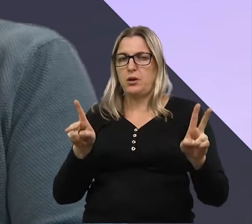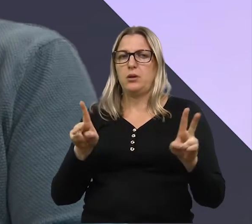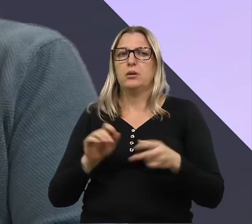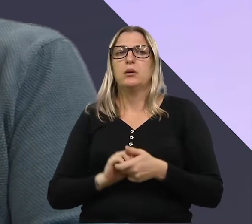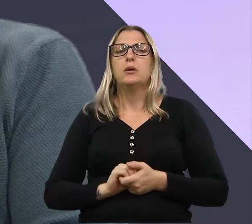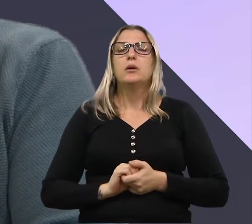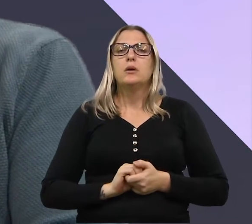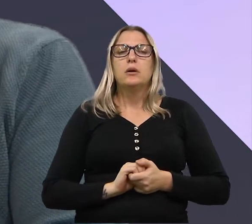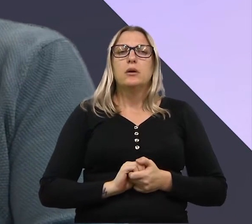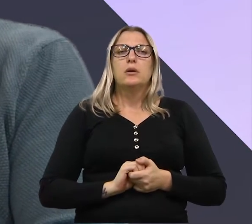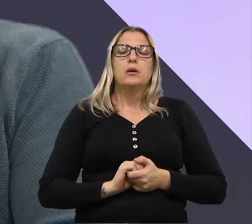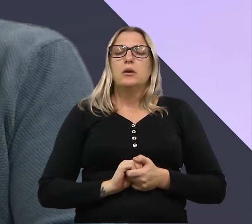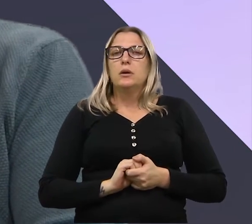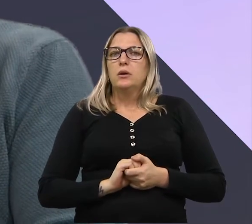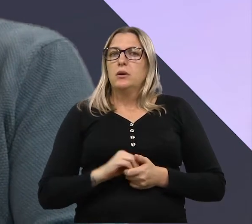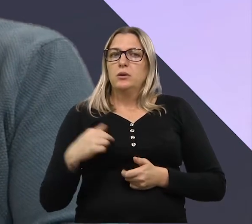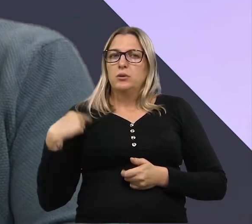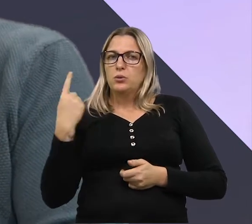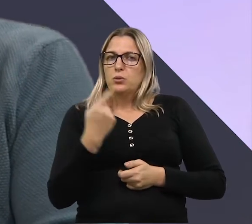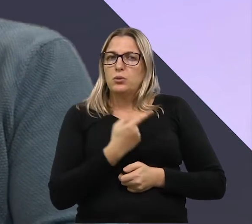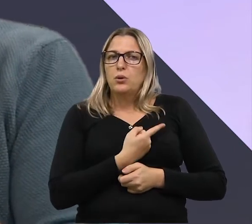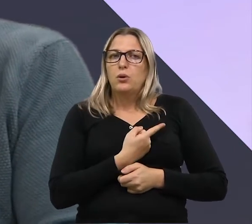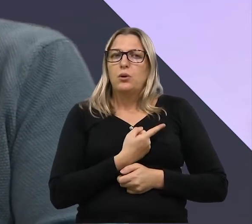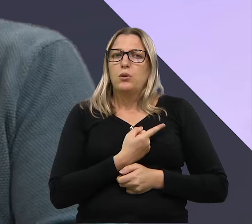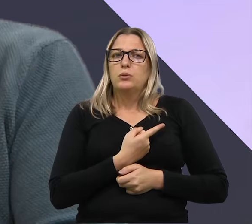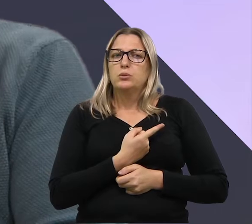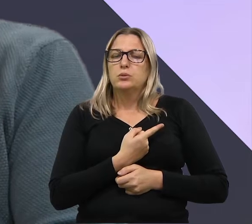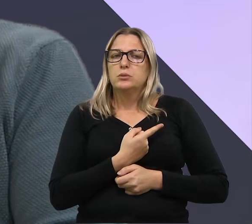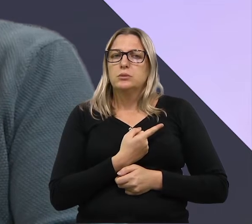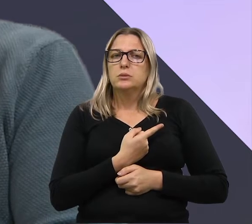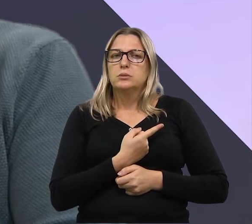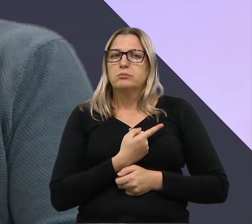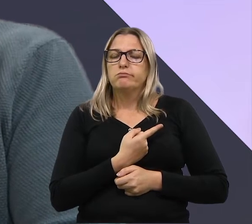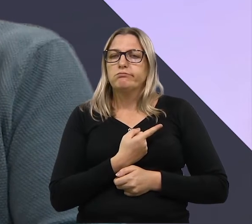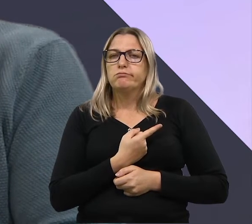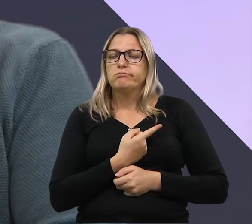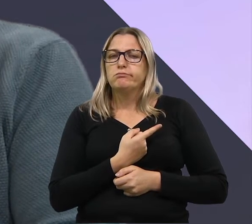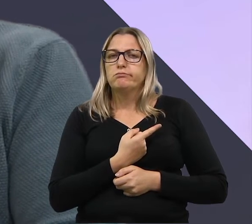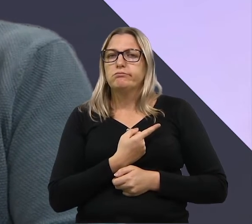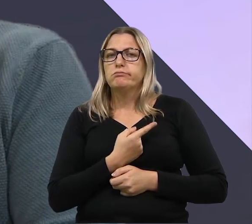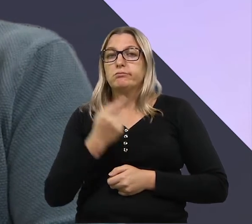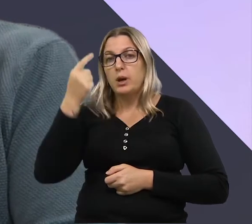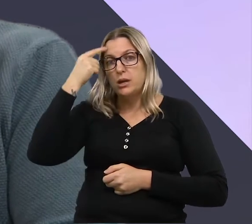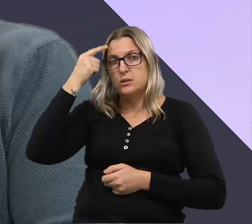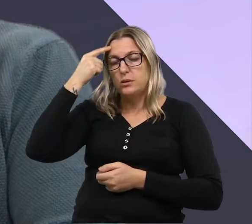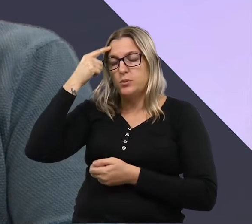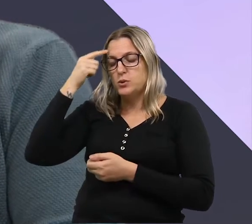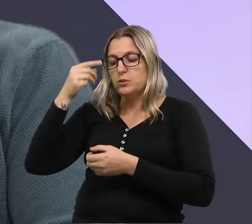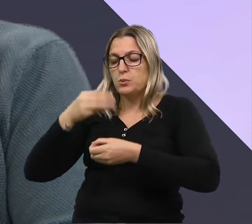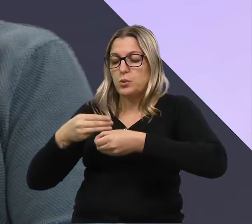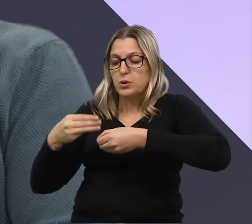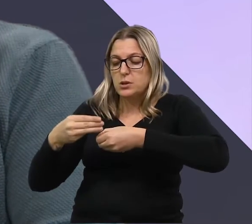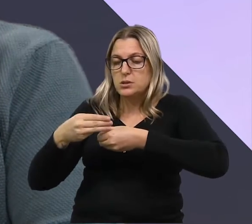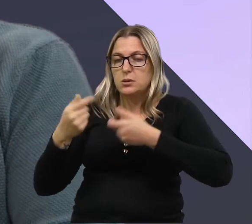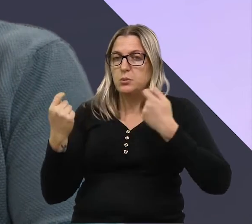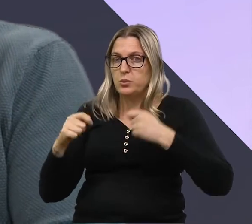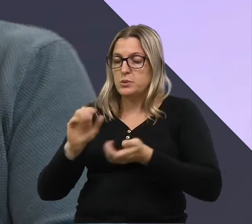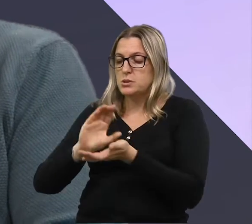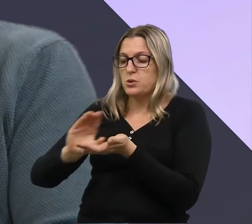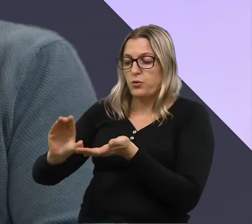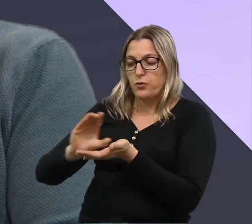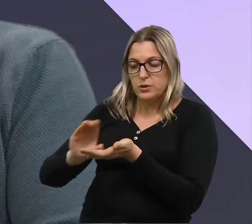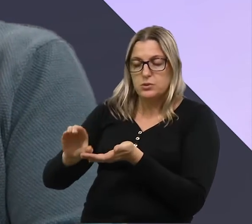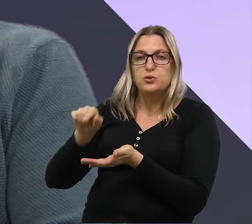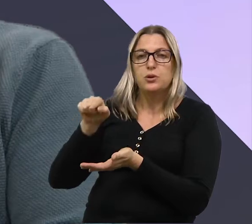mais na visão mais comum que é do município investiu em todo lá então município tá fazendo